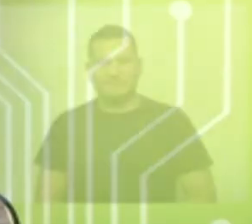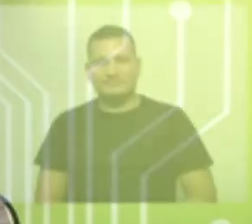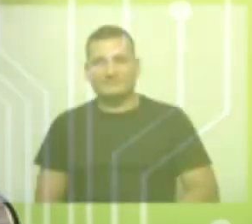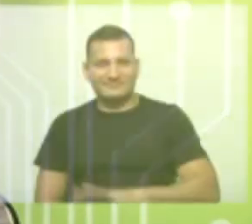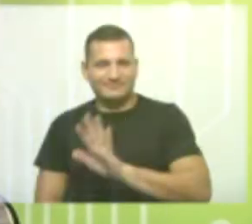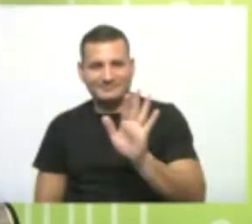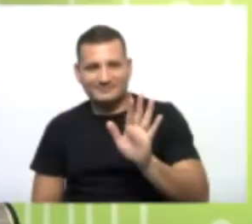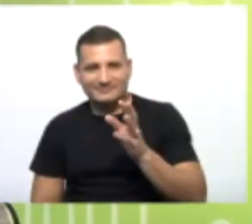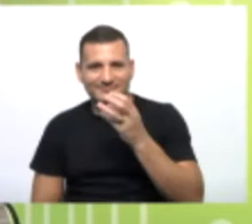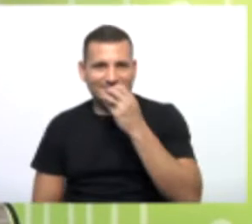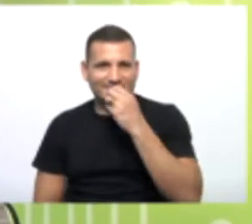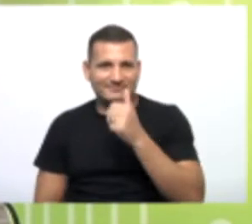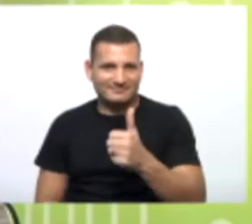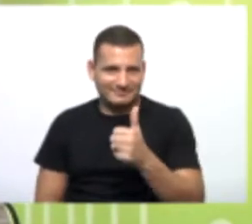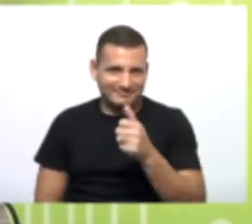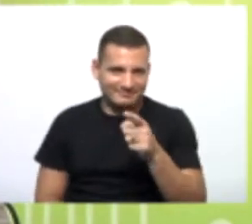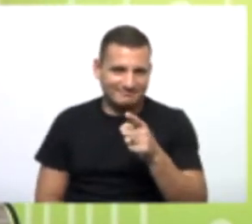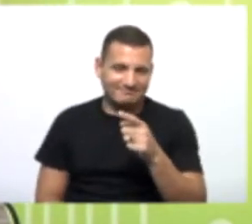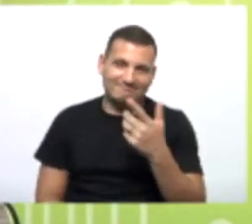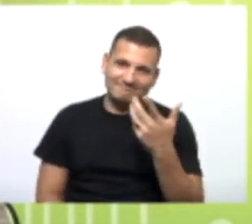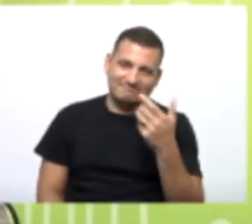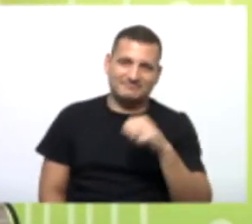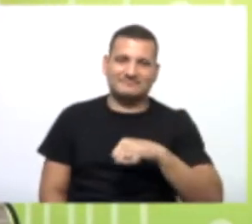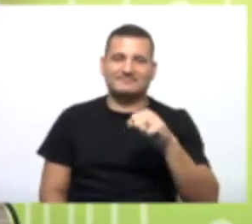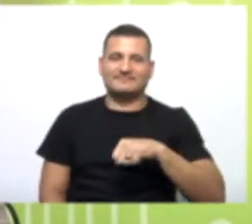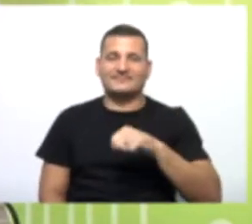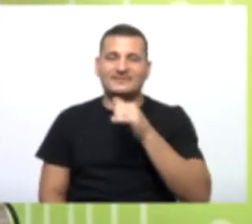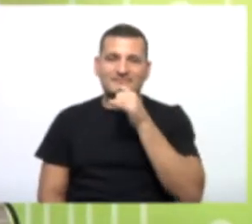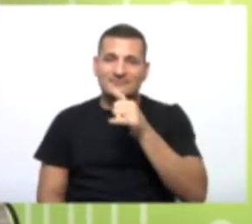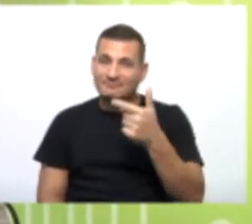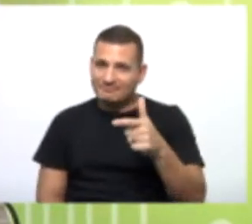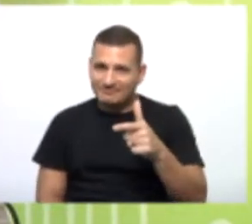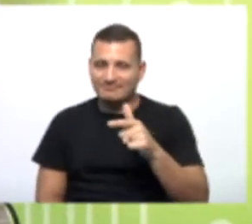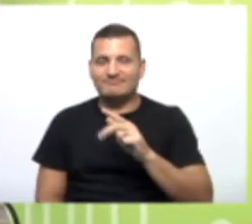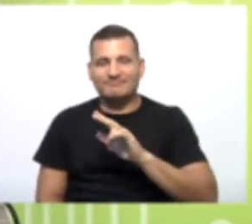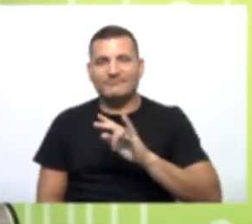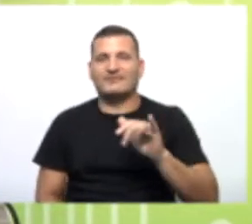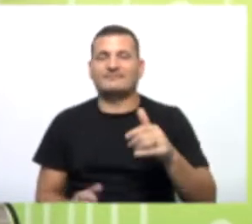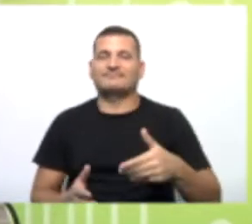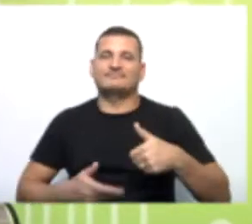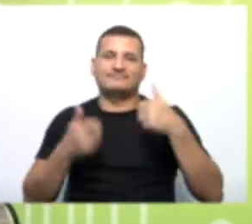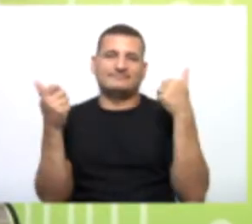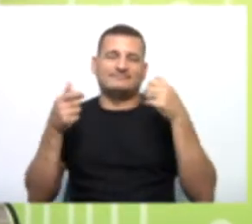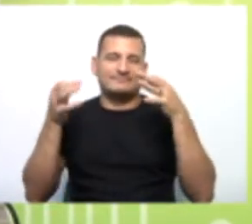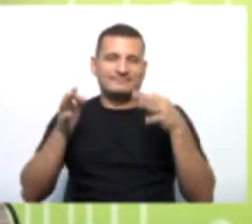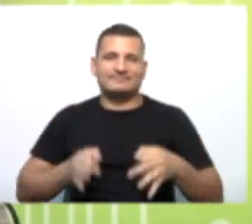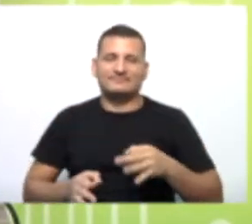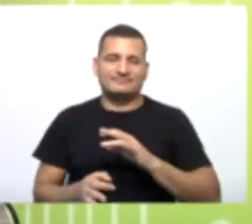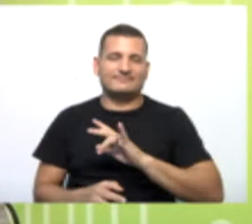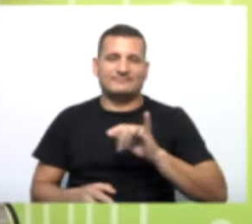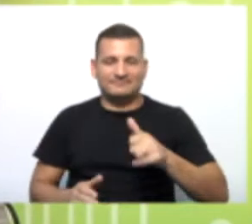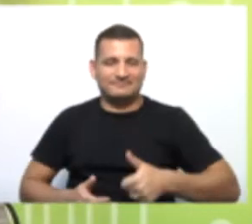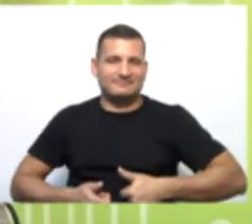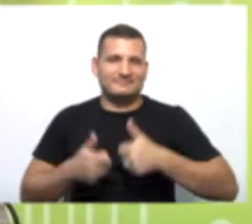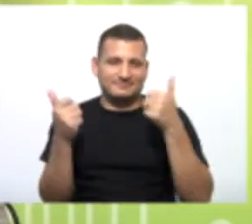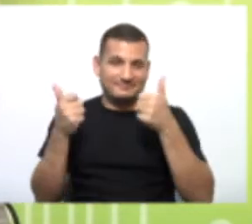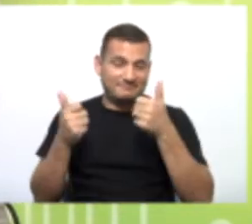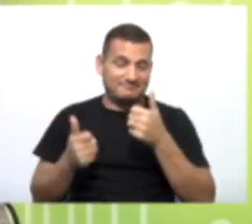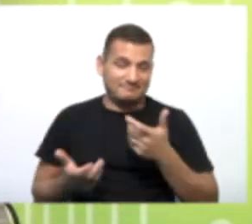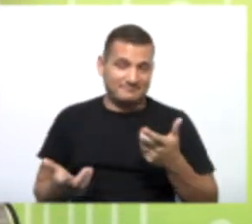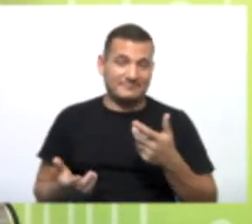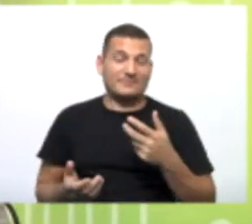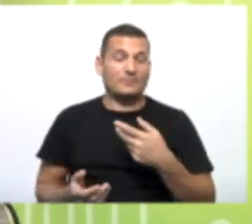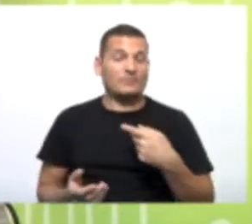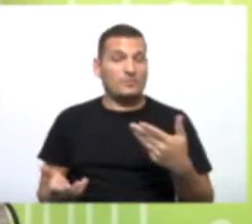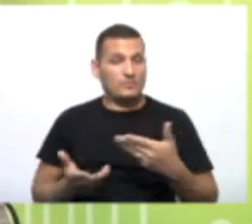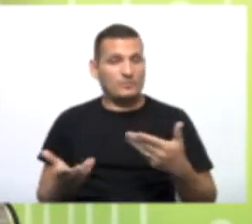E aí, tudo bem com você? Espero que sim, hein? Mas se não está, vai melhorar. Com certeza vai melhorar, tá certo? Estamos aqui, olha,